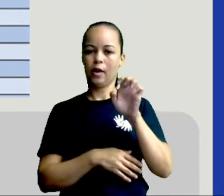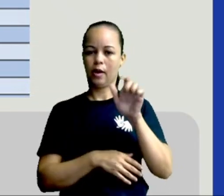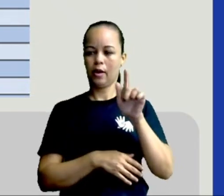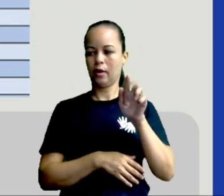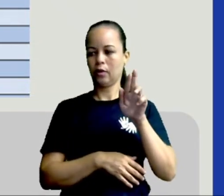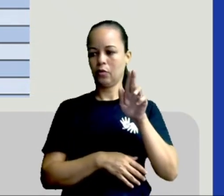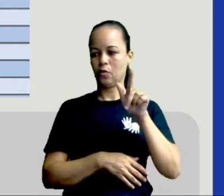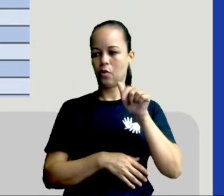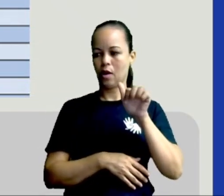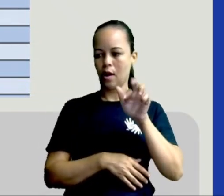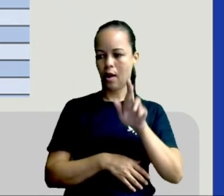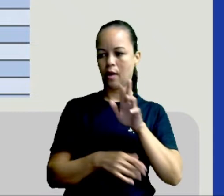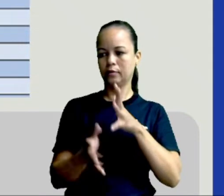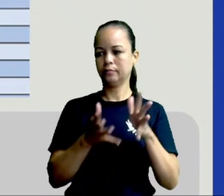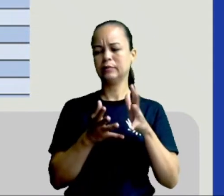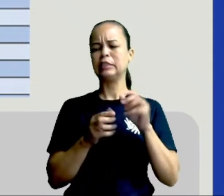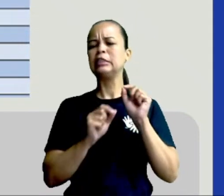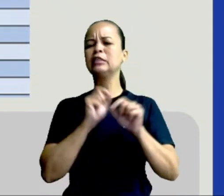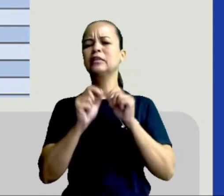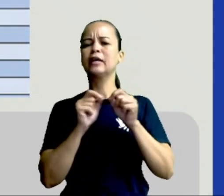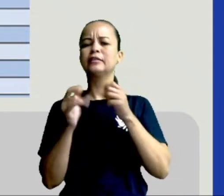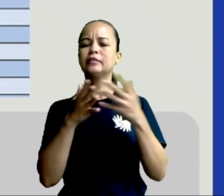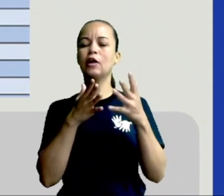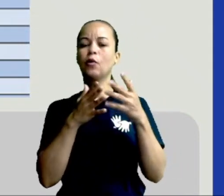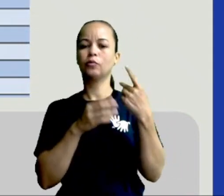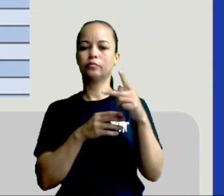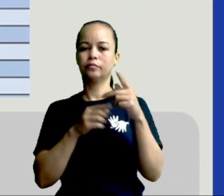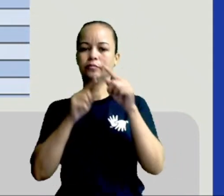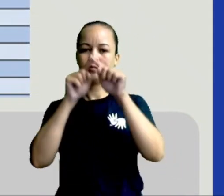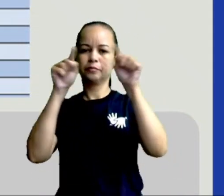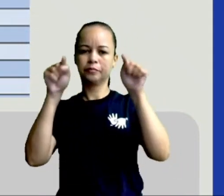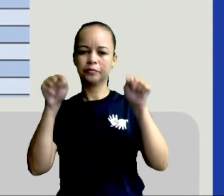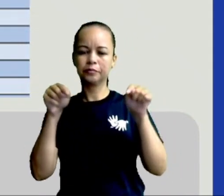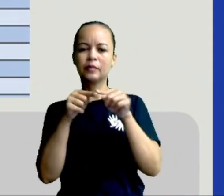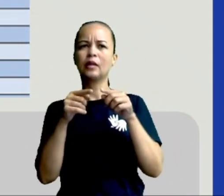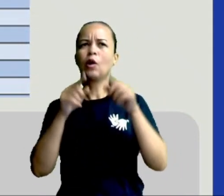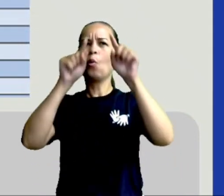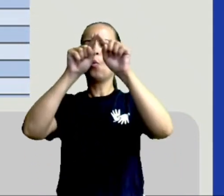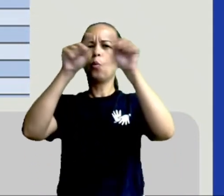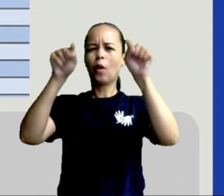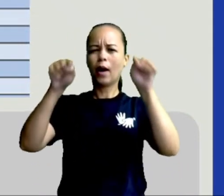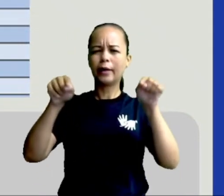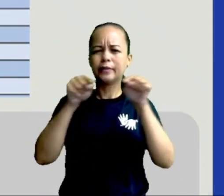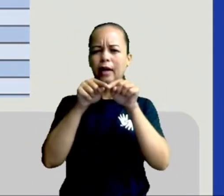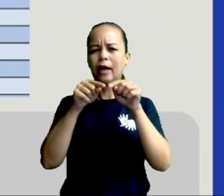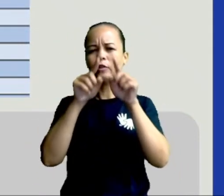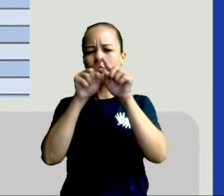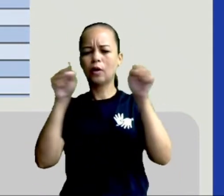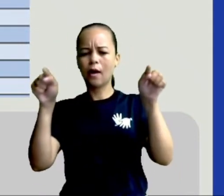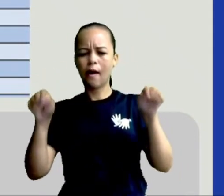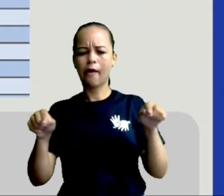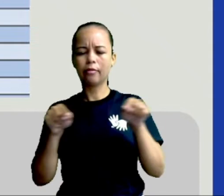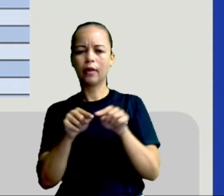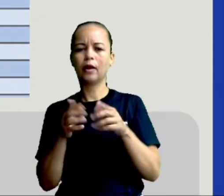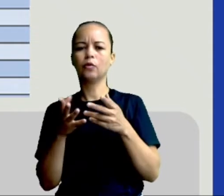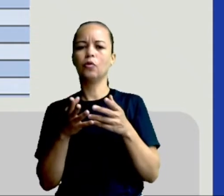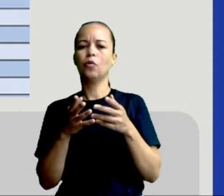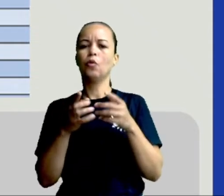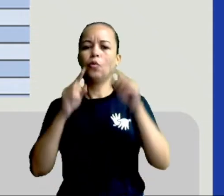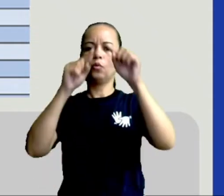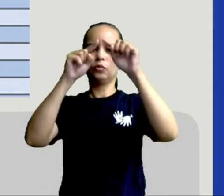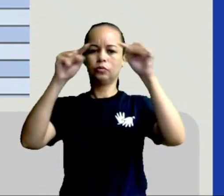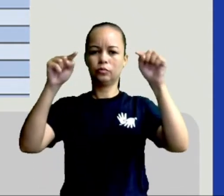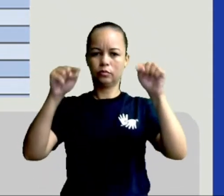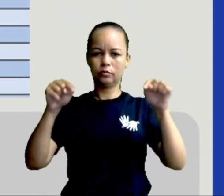Lembra? Eu tenho quadriláteros. Quem são os quadriláteros? O quadrado, o retângulo, o trapézio, o losango.